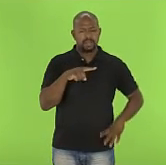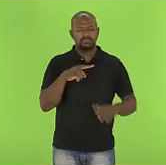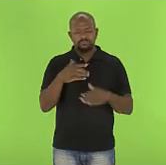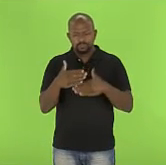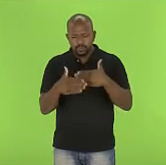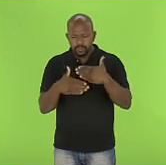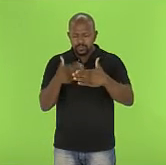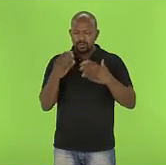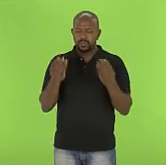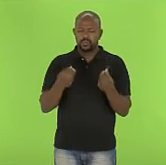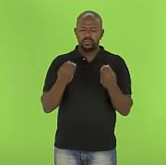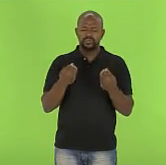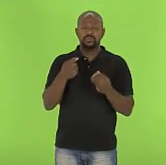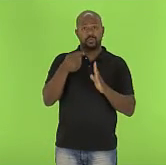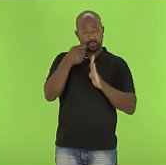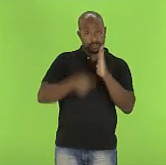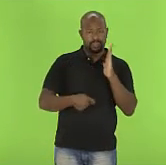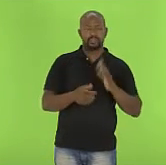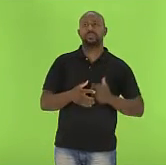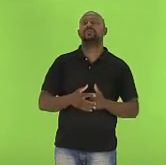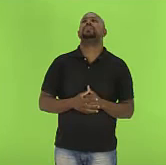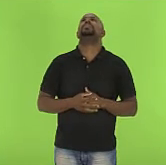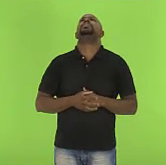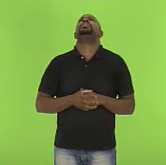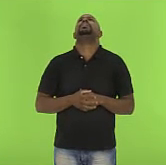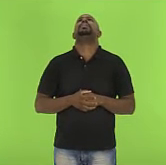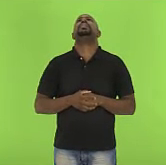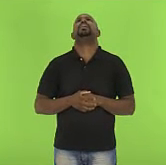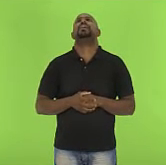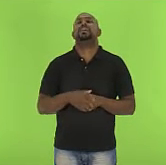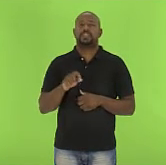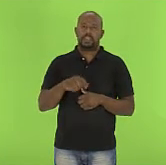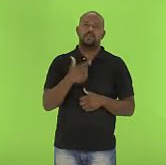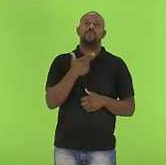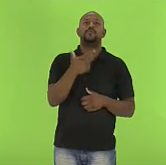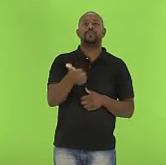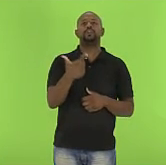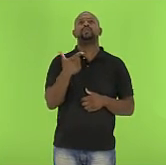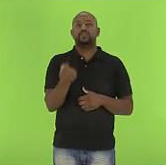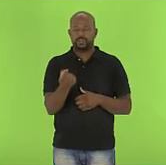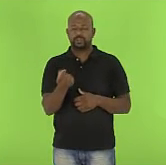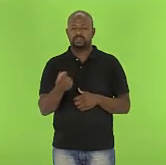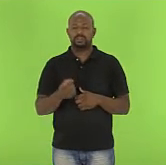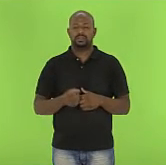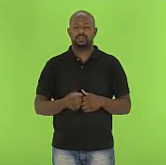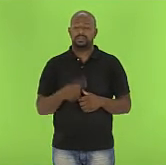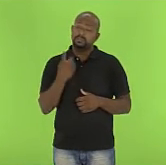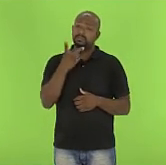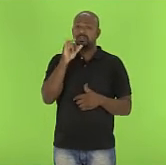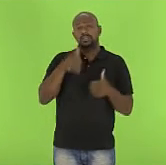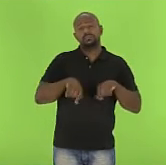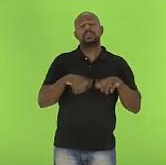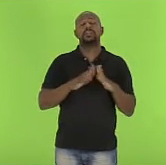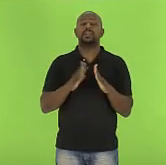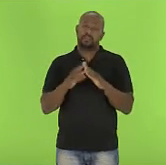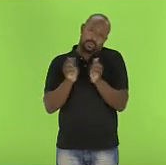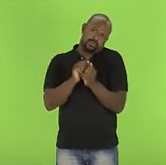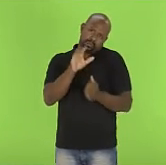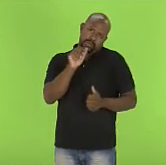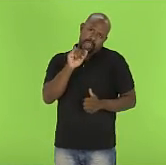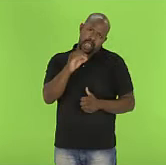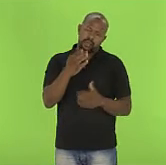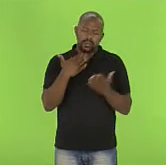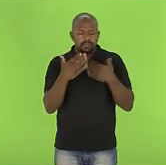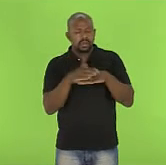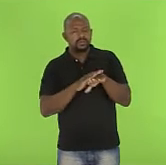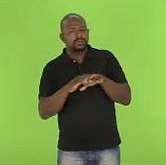a desenvolver um texto, que é o 2120. E um dia aqui em casa, com o